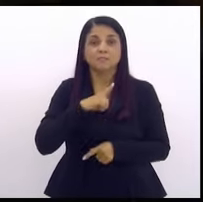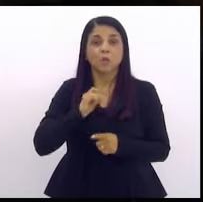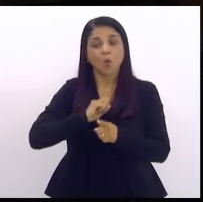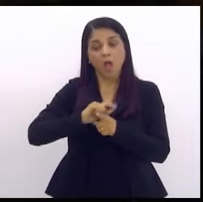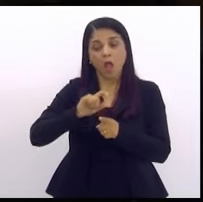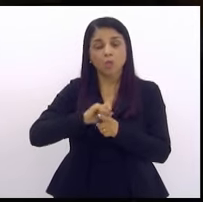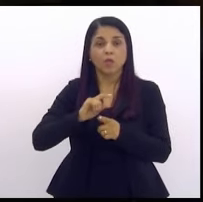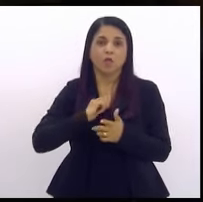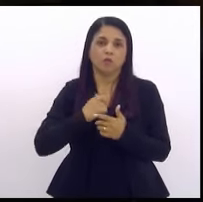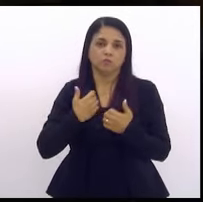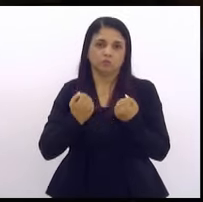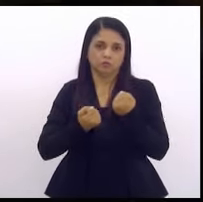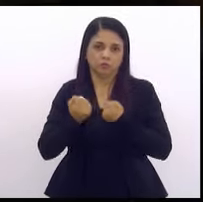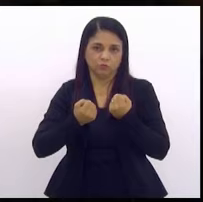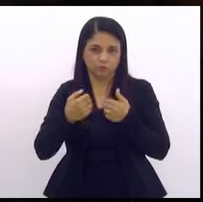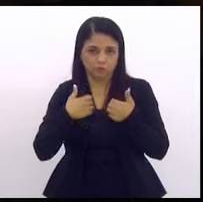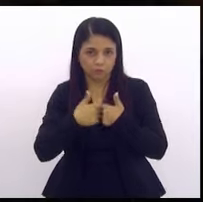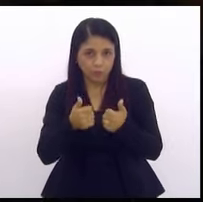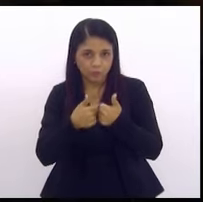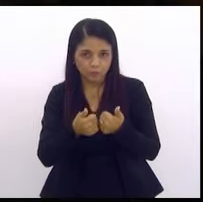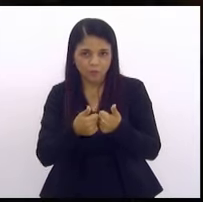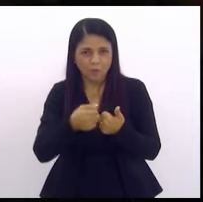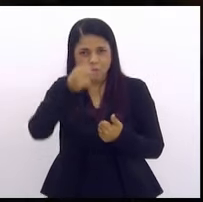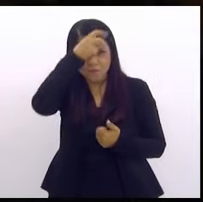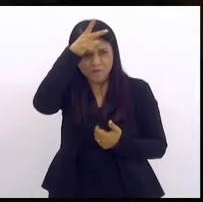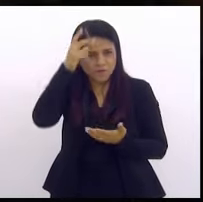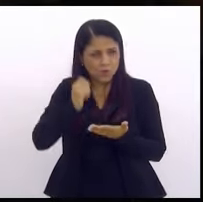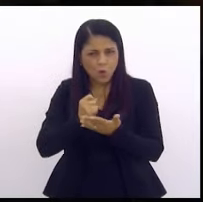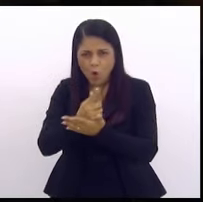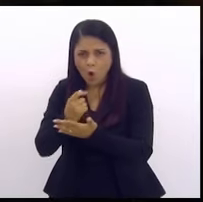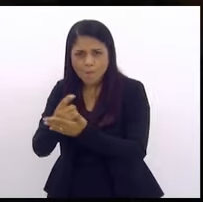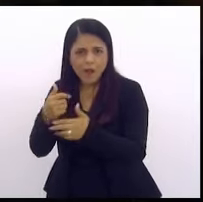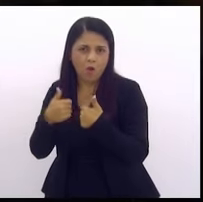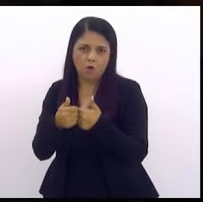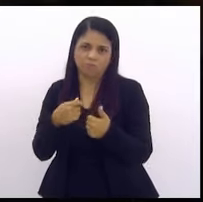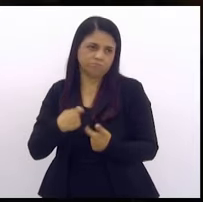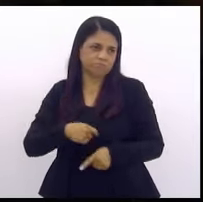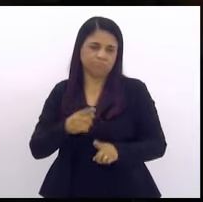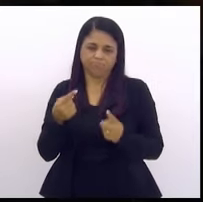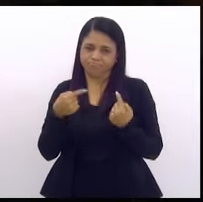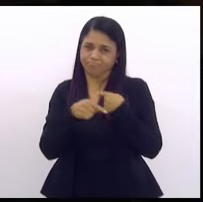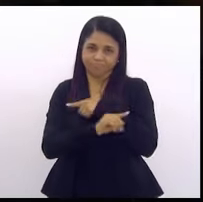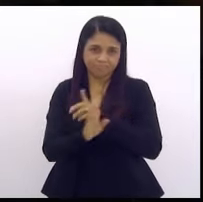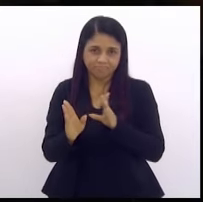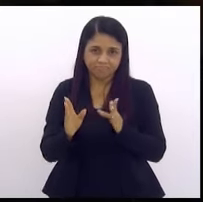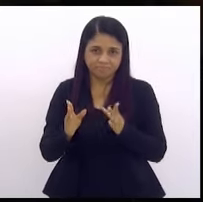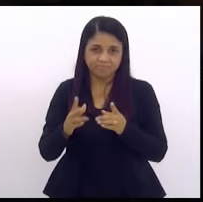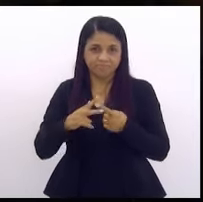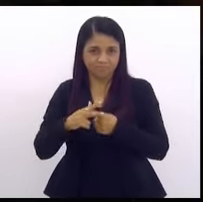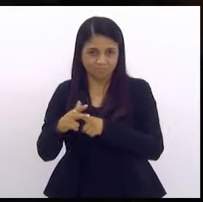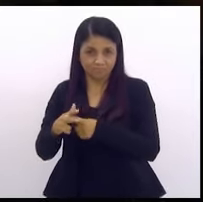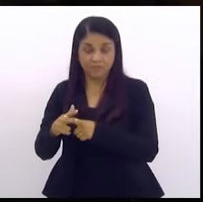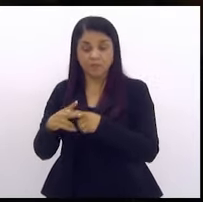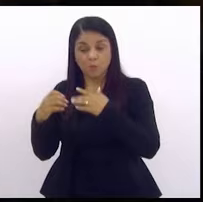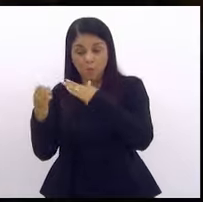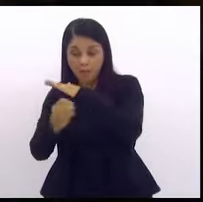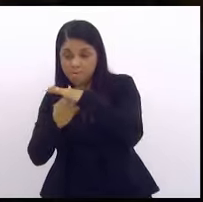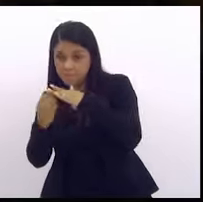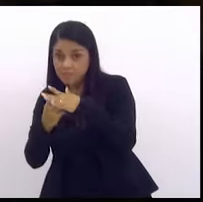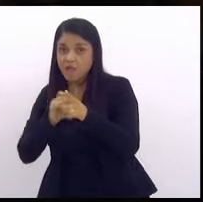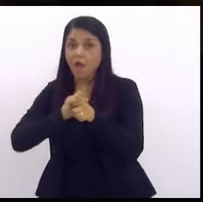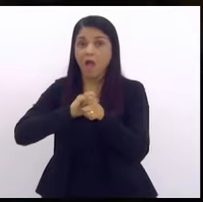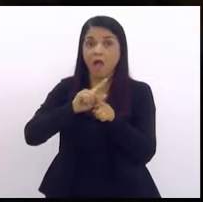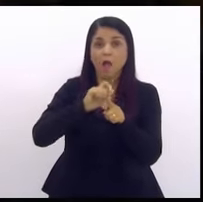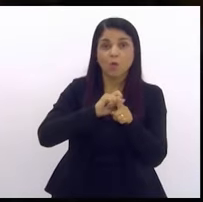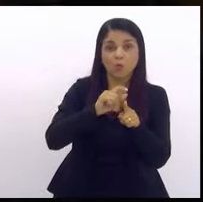dos carros, porque realmente não tem sentido uma prefeitura comprar ônibus e ficar ali fazendo a manutenção do ônibus. Do ponto de vista da gestão, não funciona. Eu não